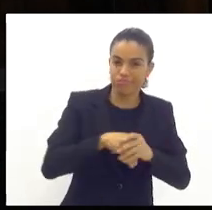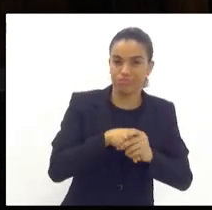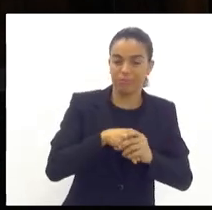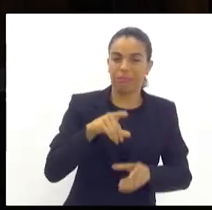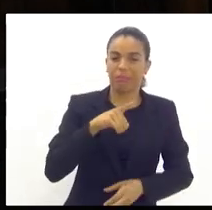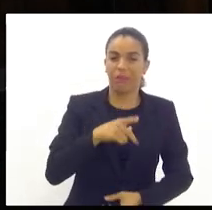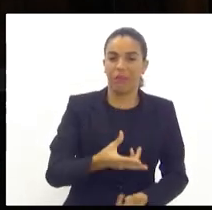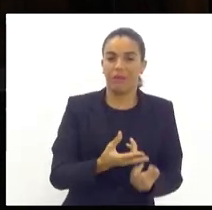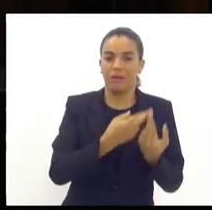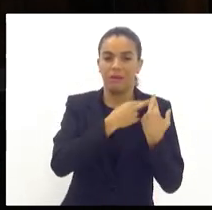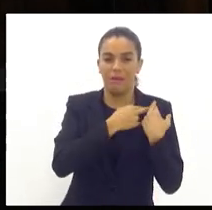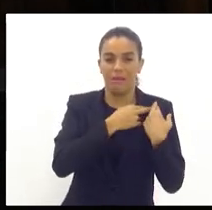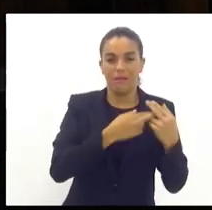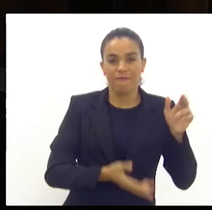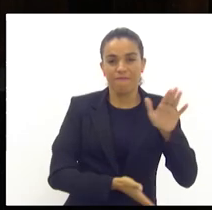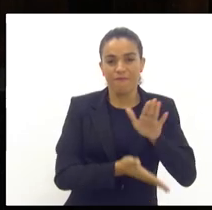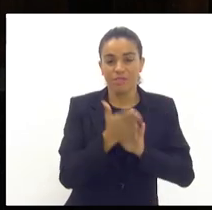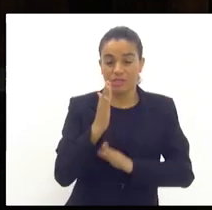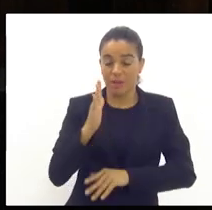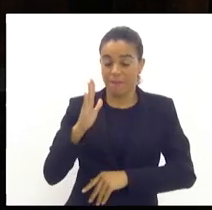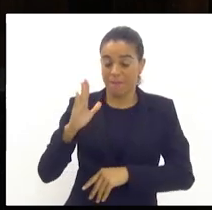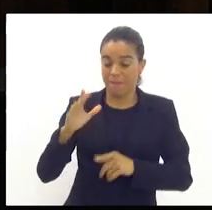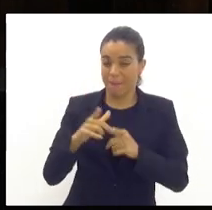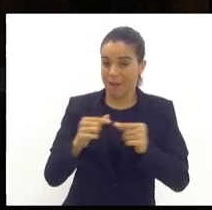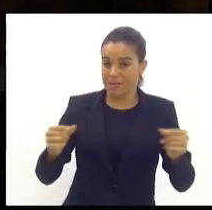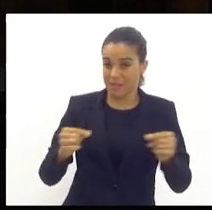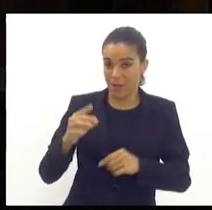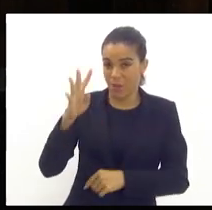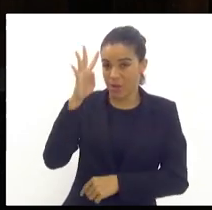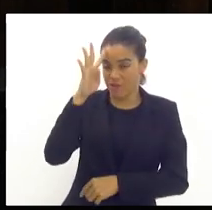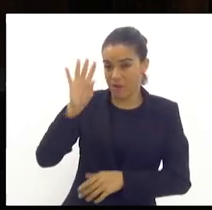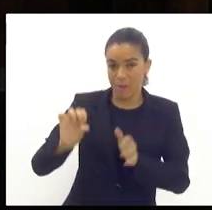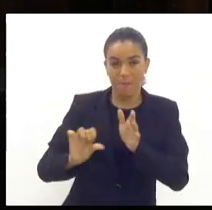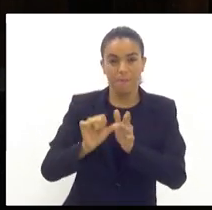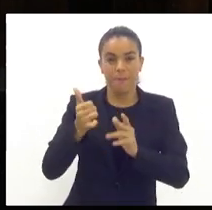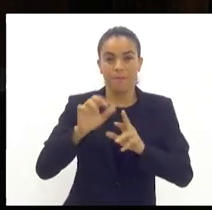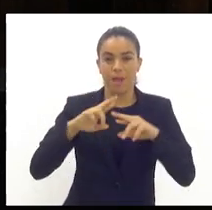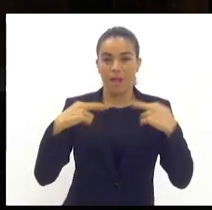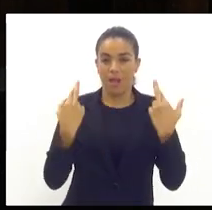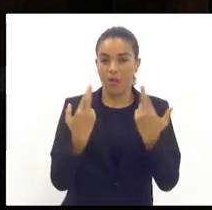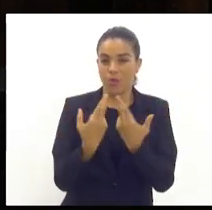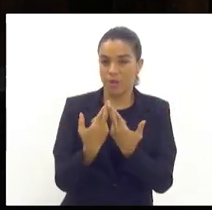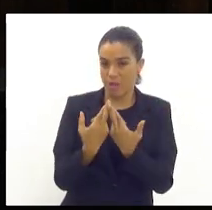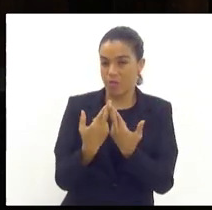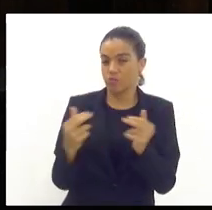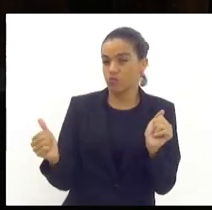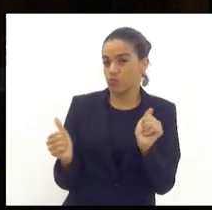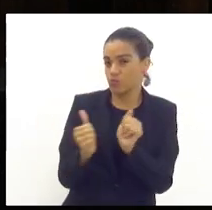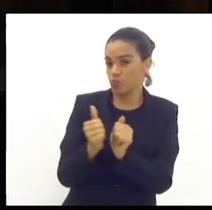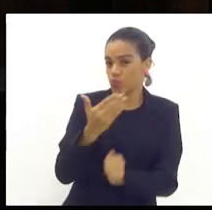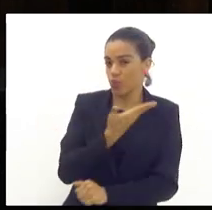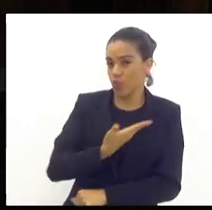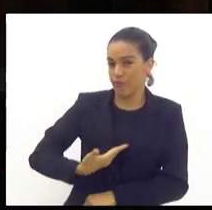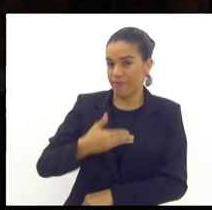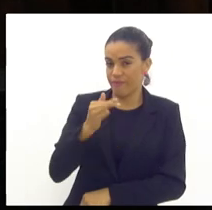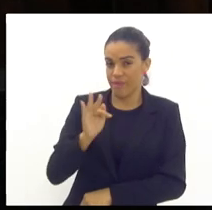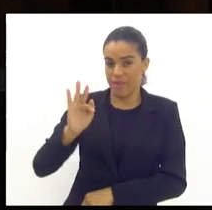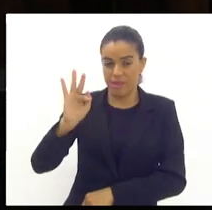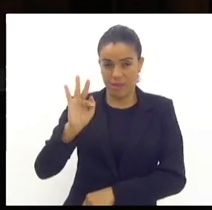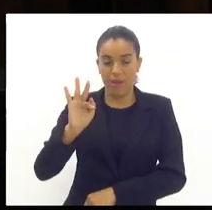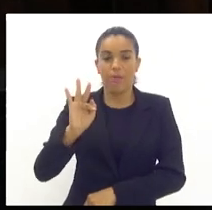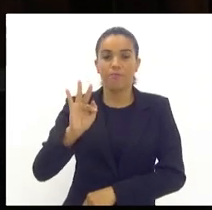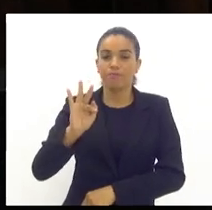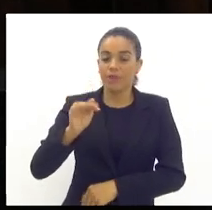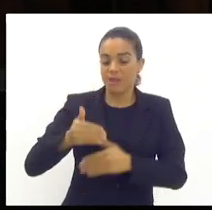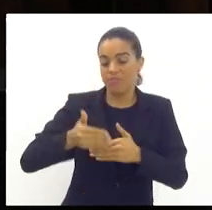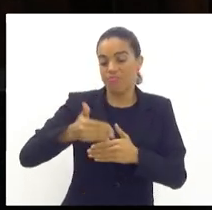responsabilidade, já em Brasília, na próxima quarta-feira, de fazer a primeira reunião de trabalho junto ao governo federal e, muito